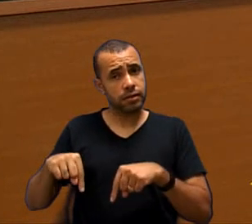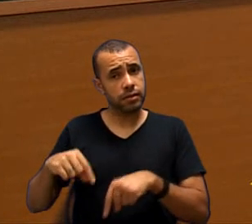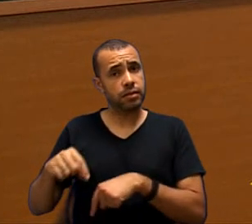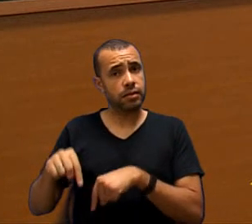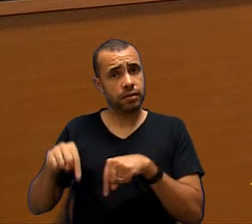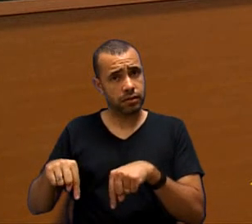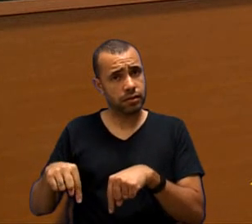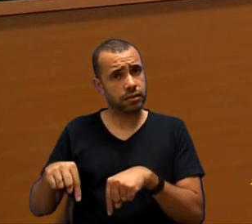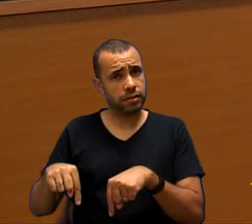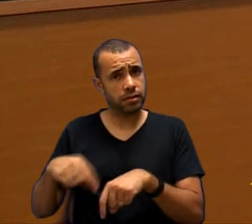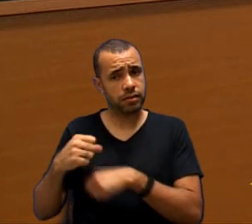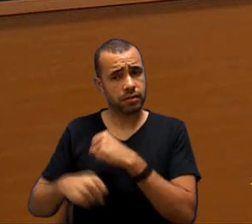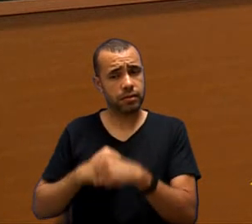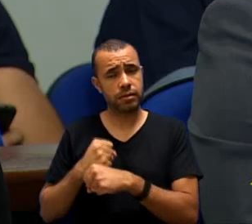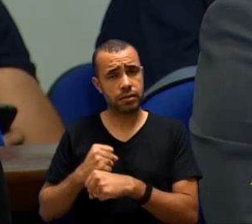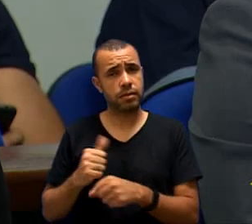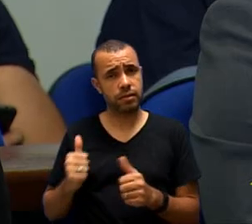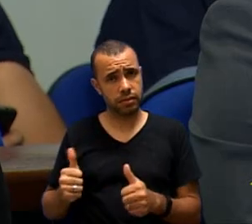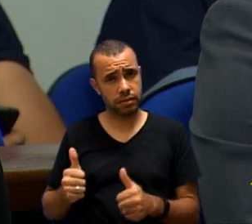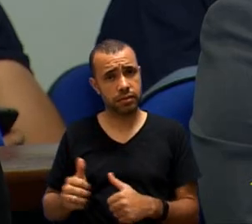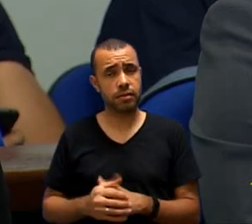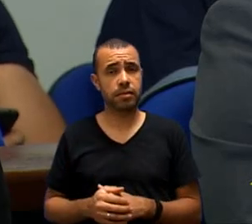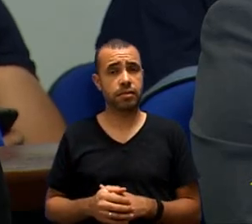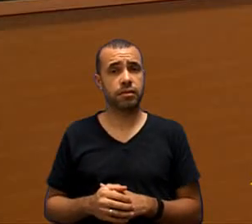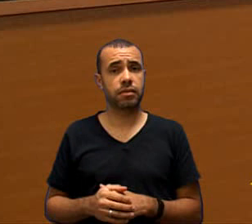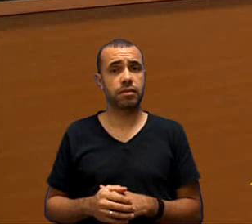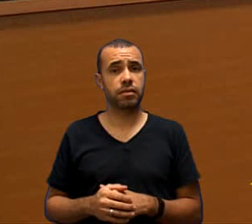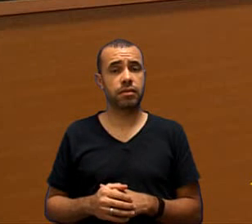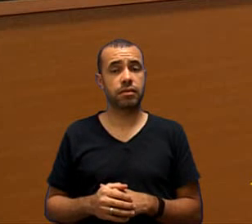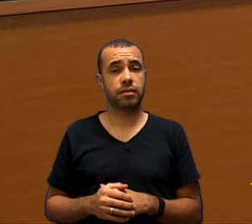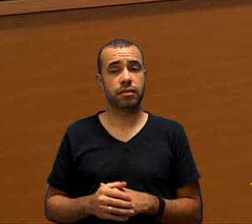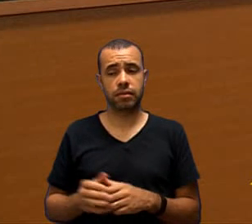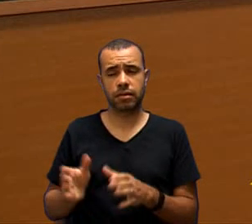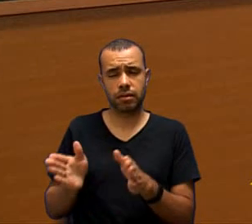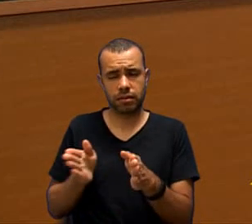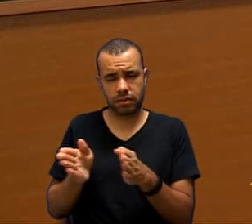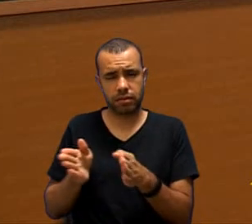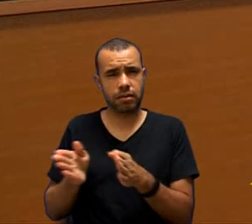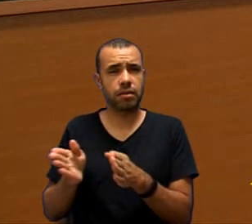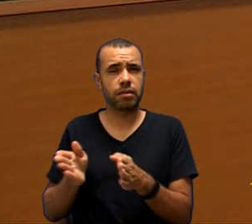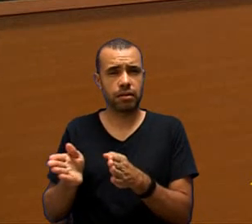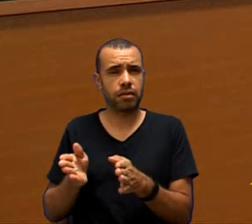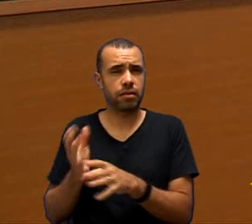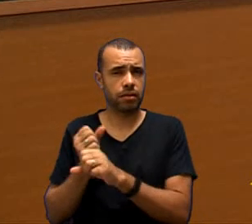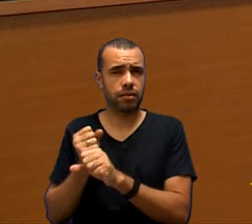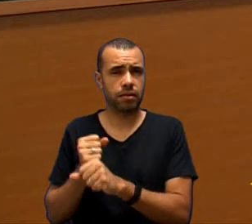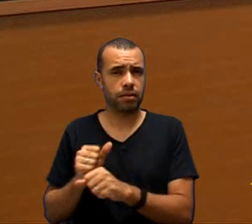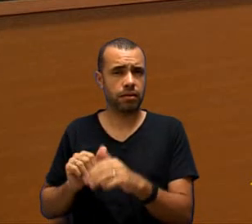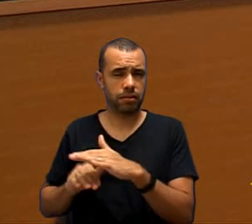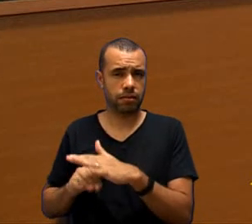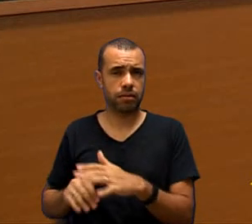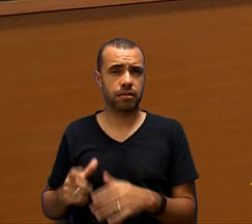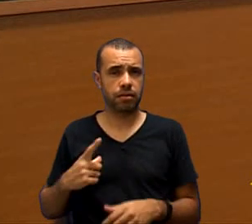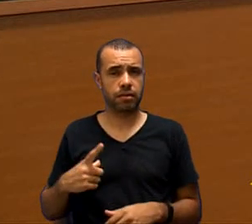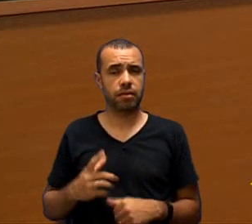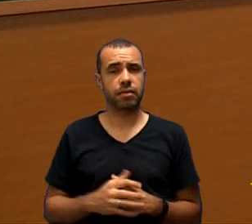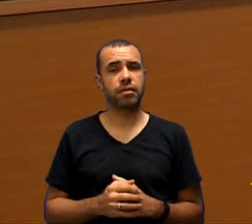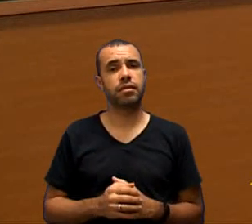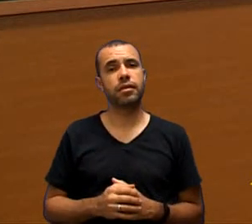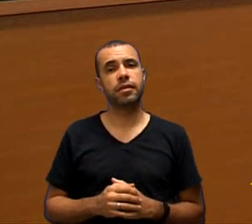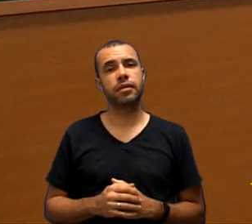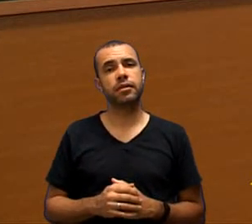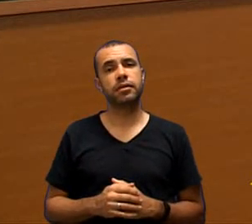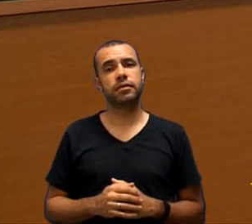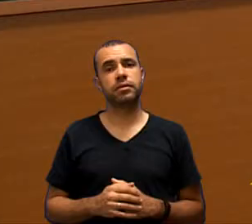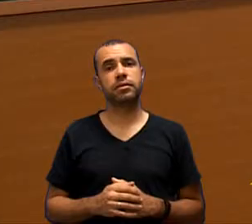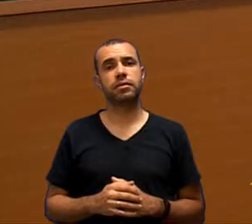desse ano? 3 milhões, ele está falando. Estava previsto no orçamento. Ele está falando, secretário, que na verdade... Oi? Tem... Mas